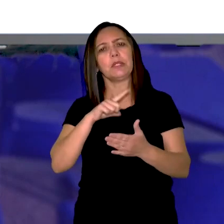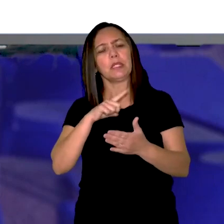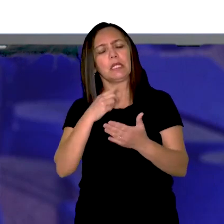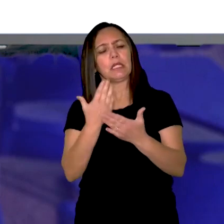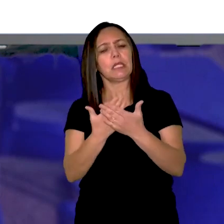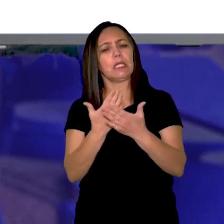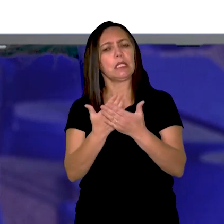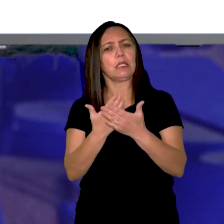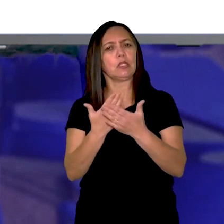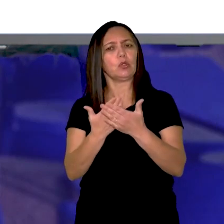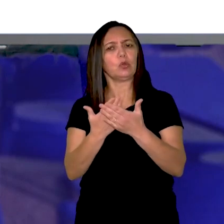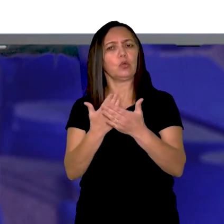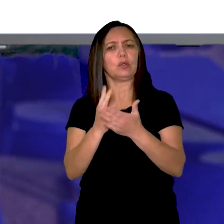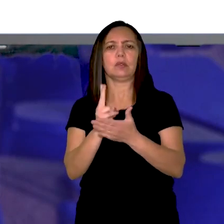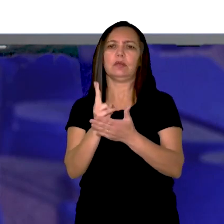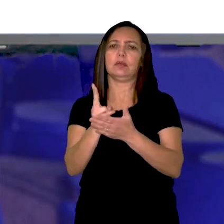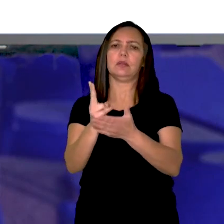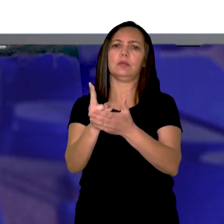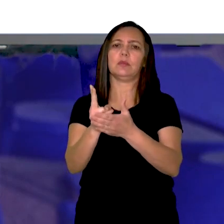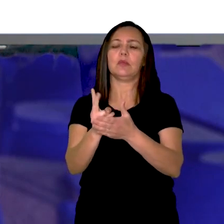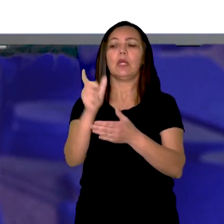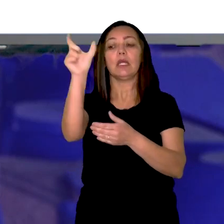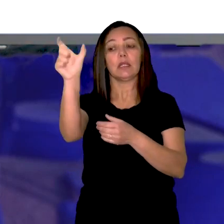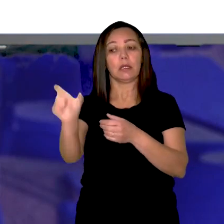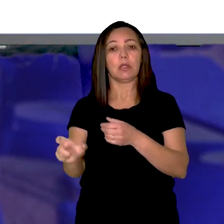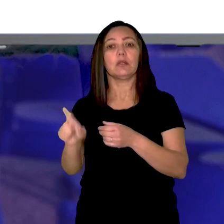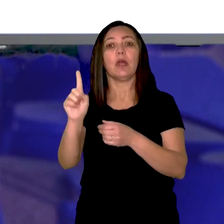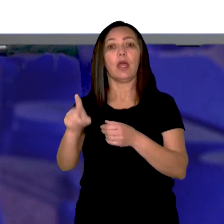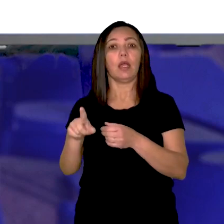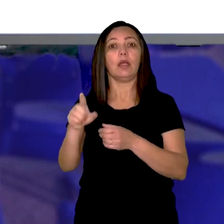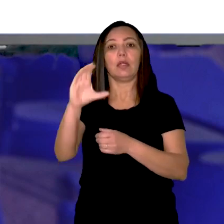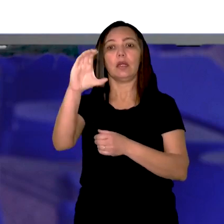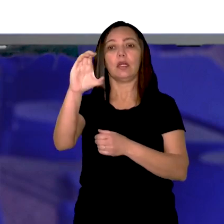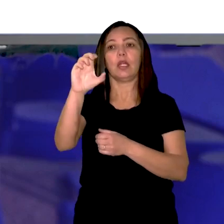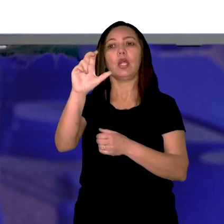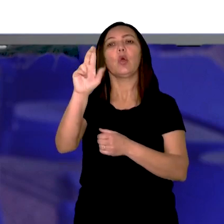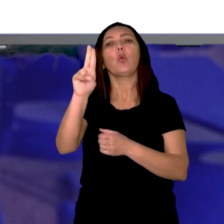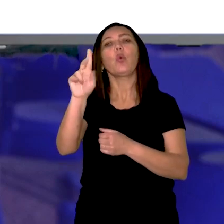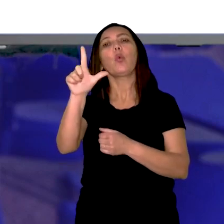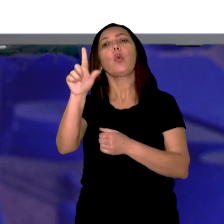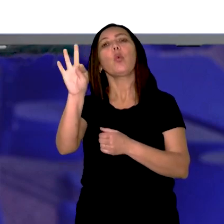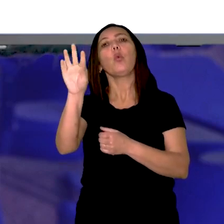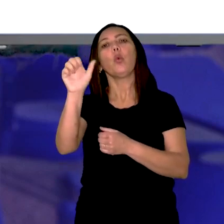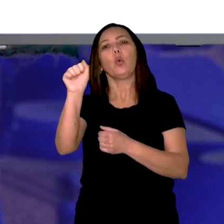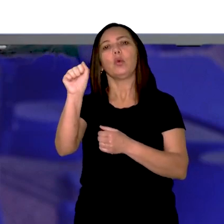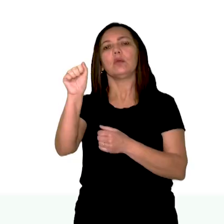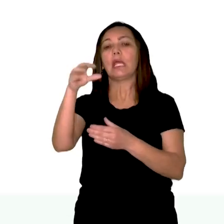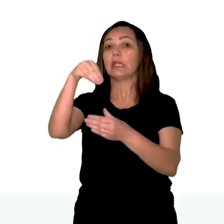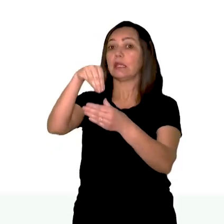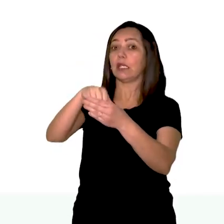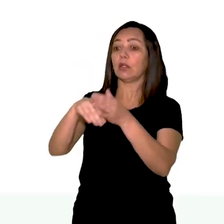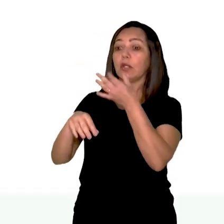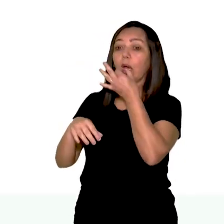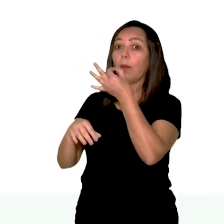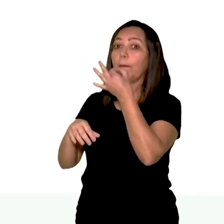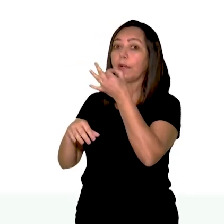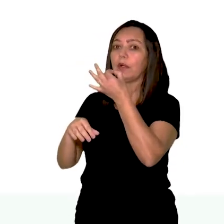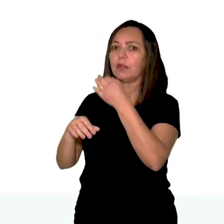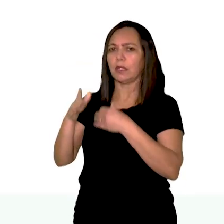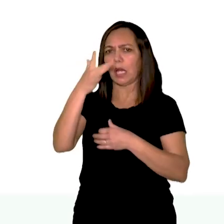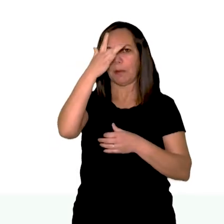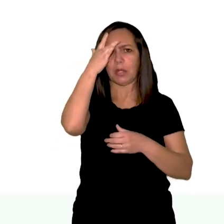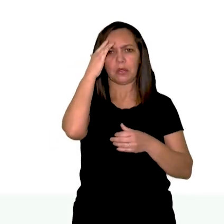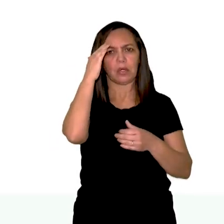estar estudando, então essa pessoa sempre é considerada culta do ponto de vista do senso comum. E aquela que é não culta é a que